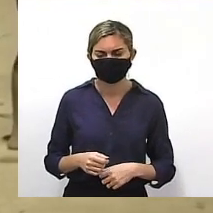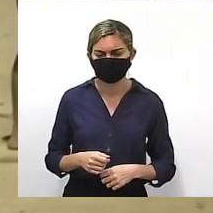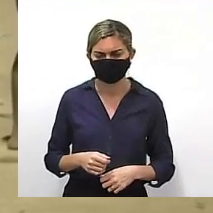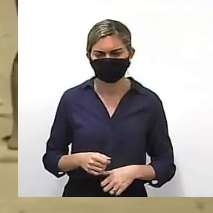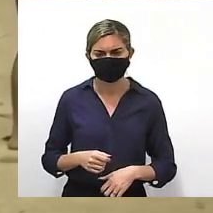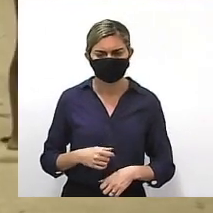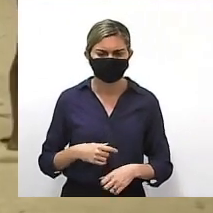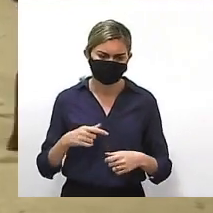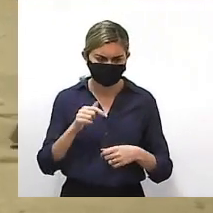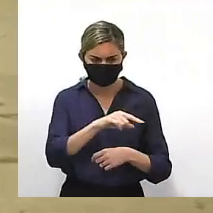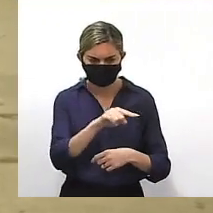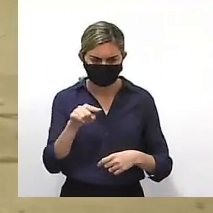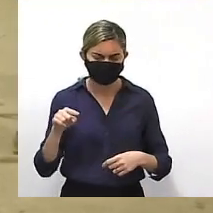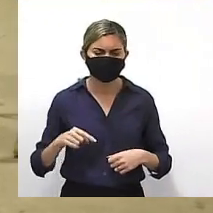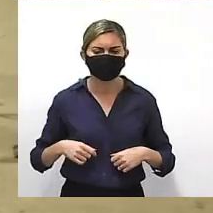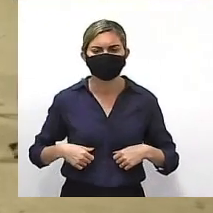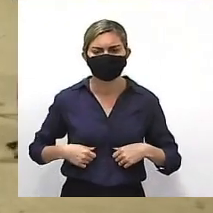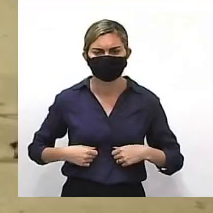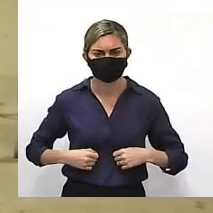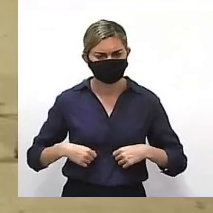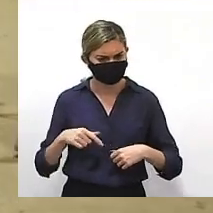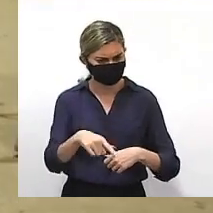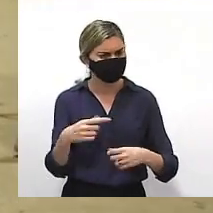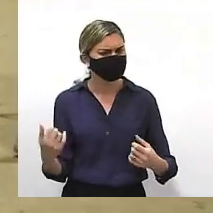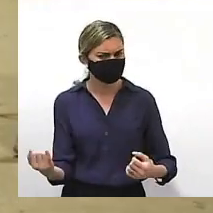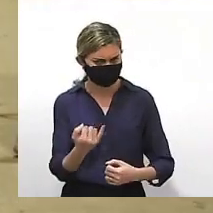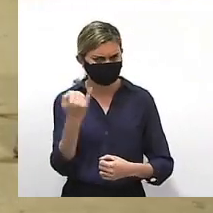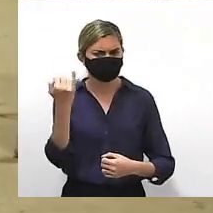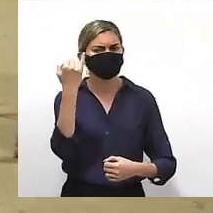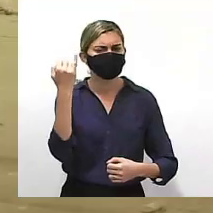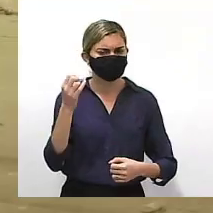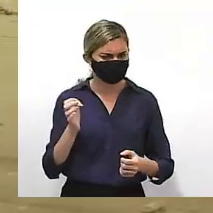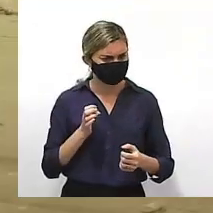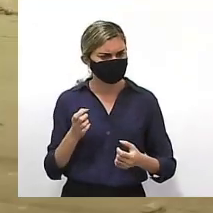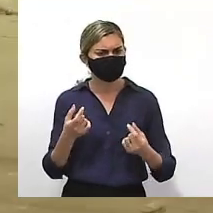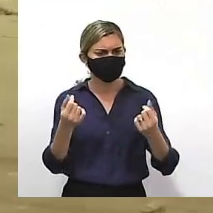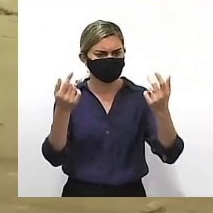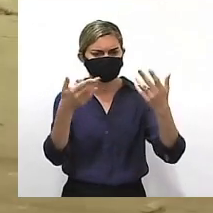Por isso que aqui é um luxo. Aqui é uma riqueza.